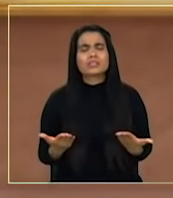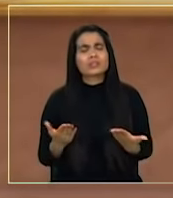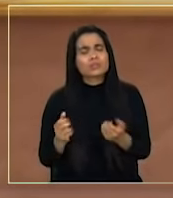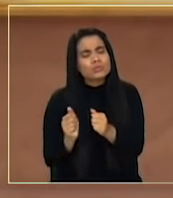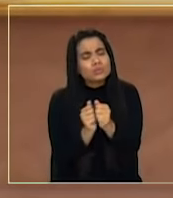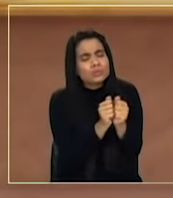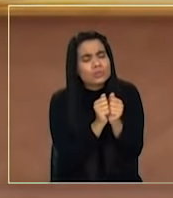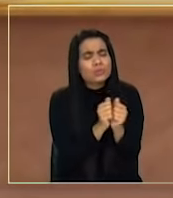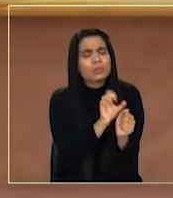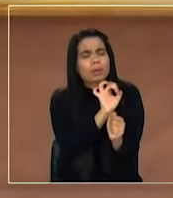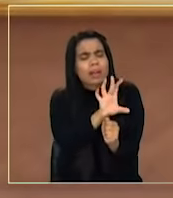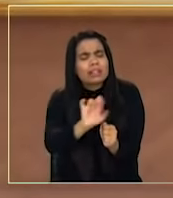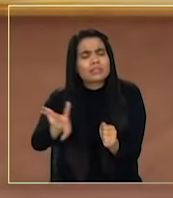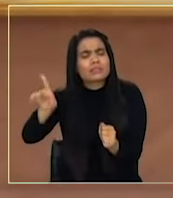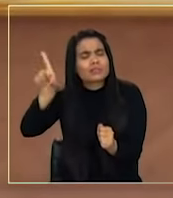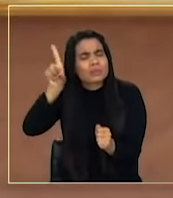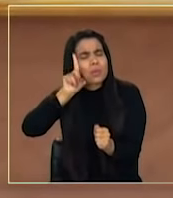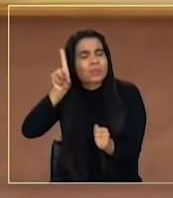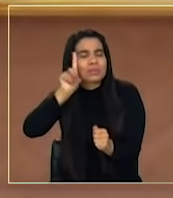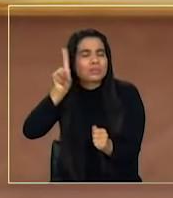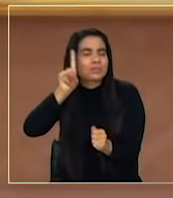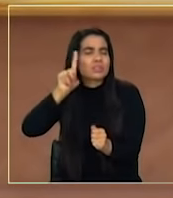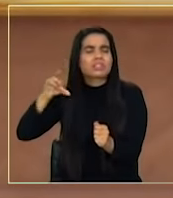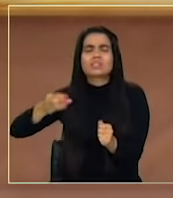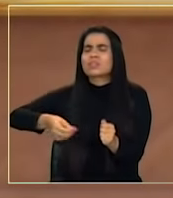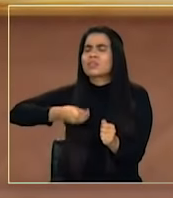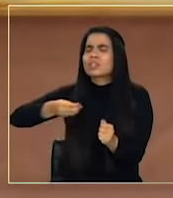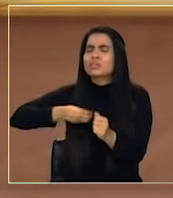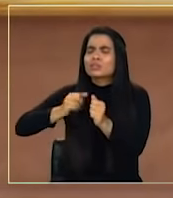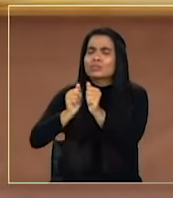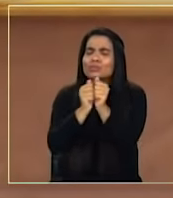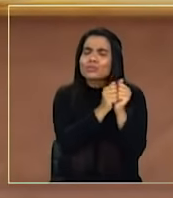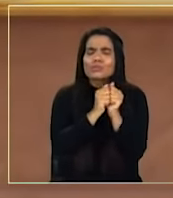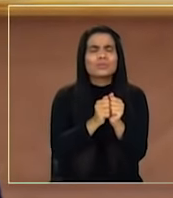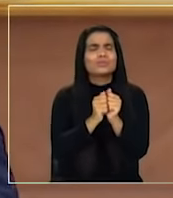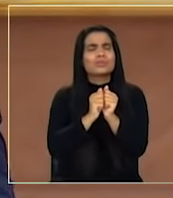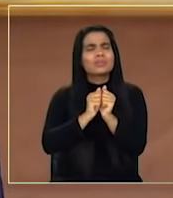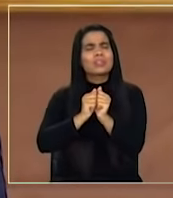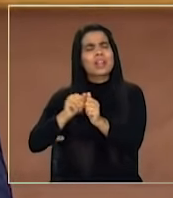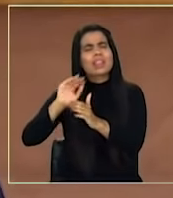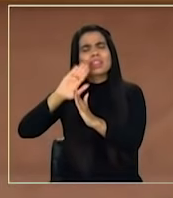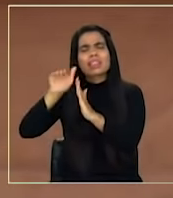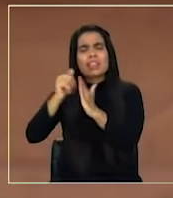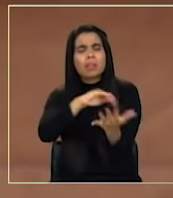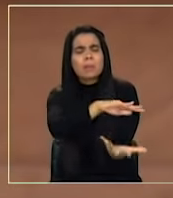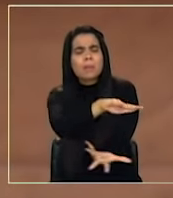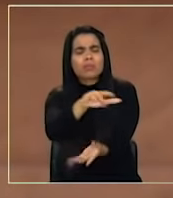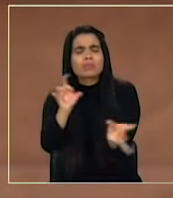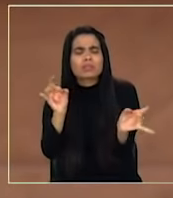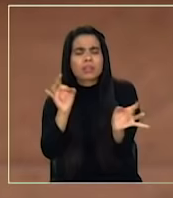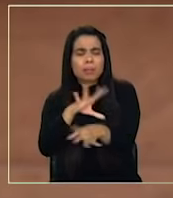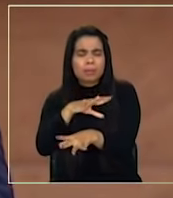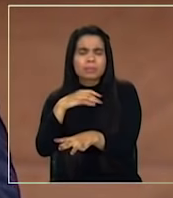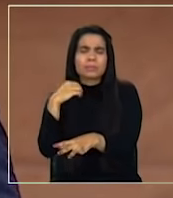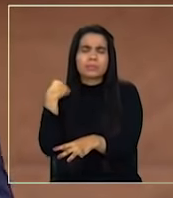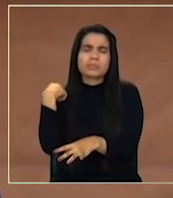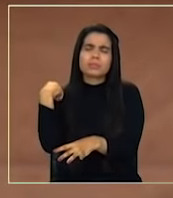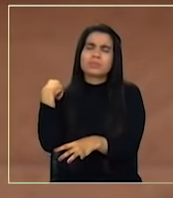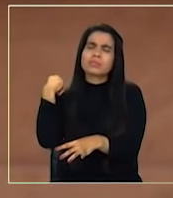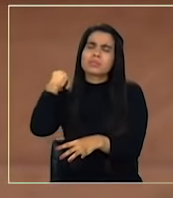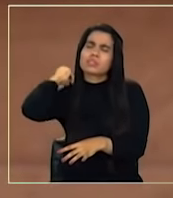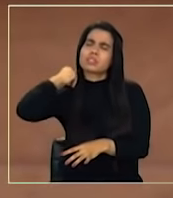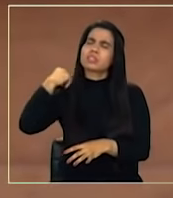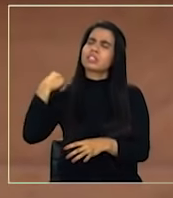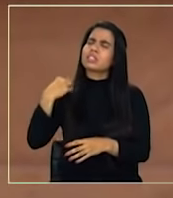convosco todos os dias, até o fim do mundo. Então, meu